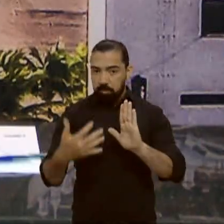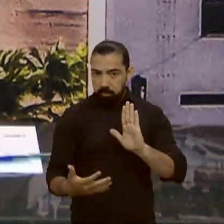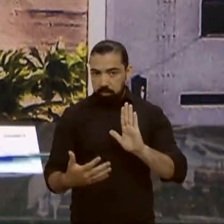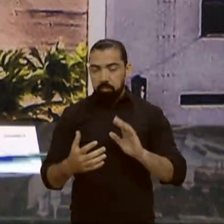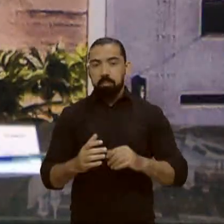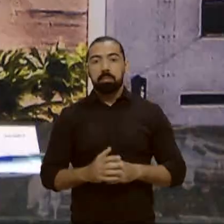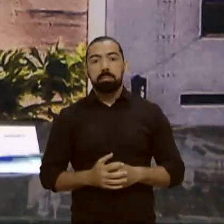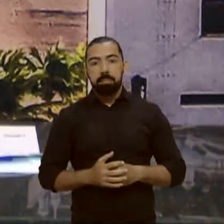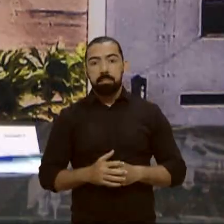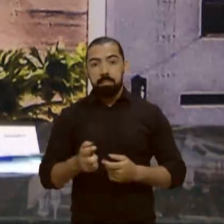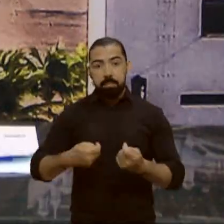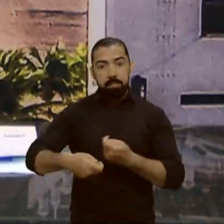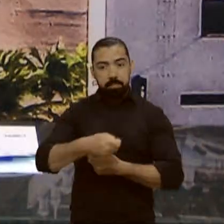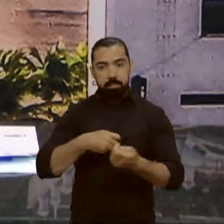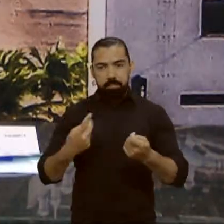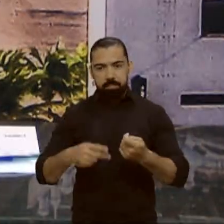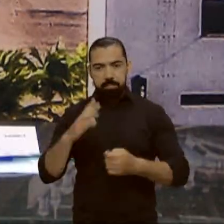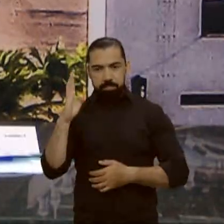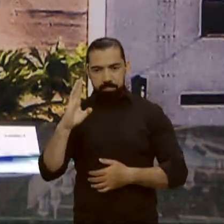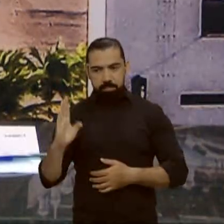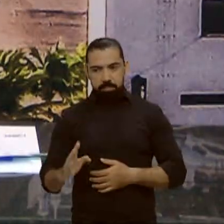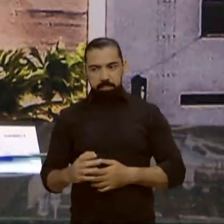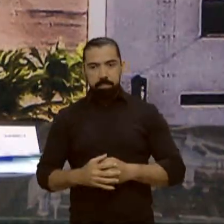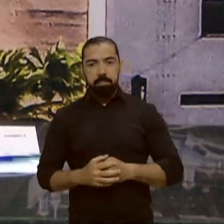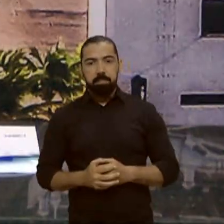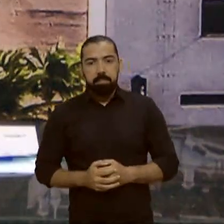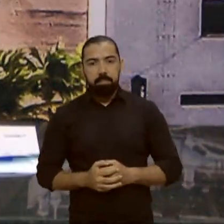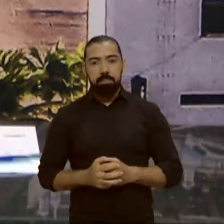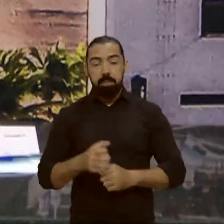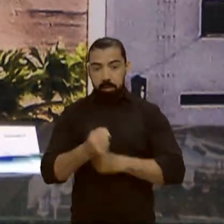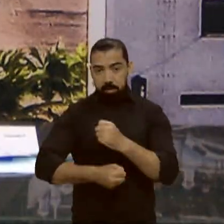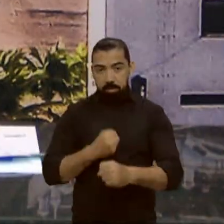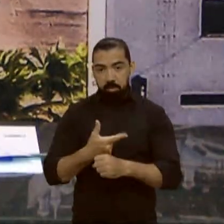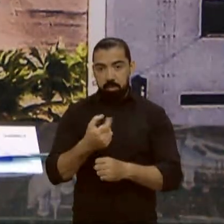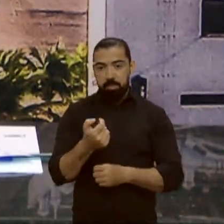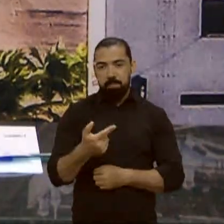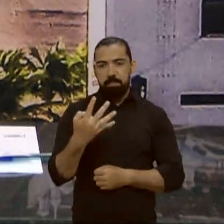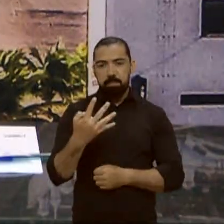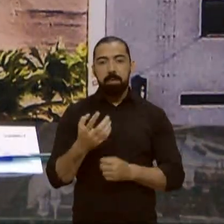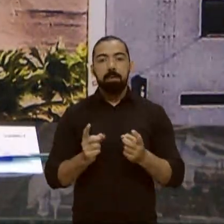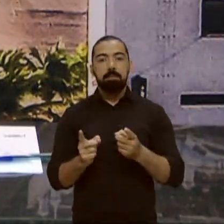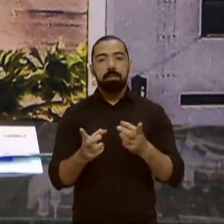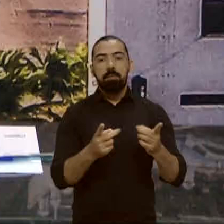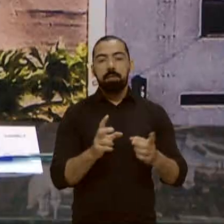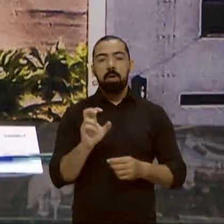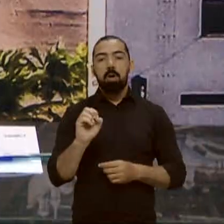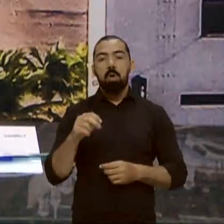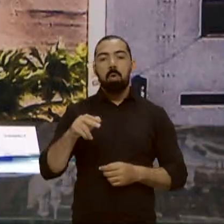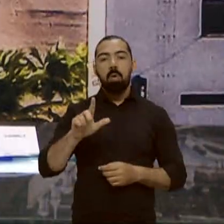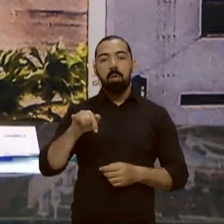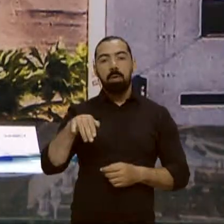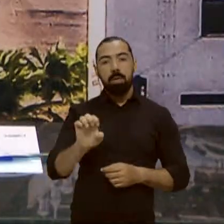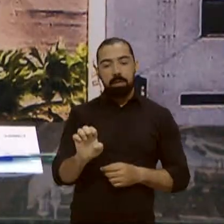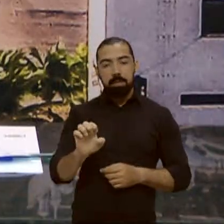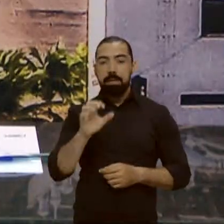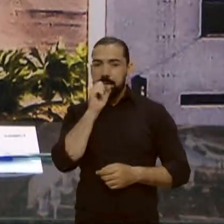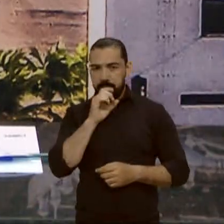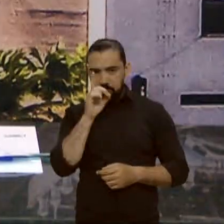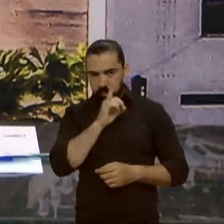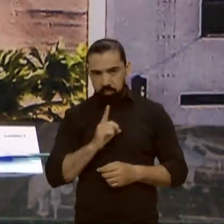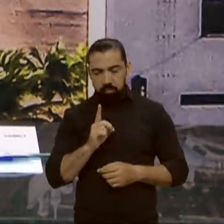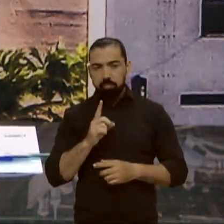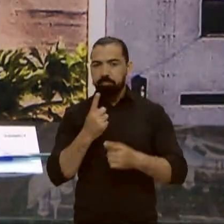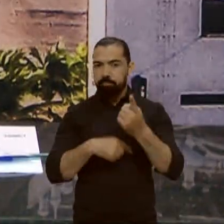magnitude desse mercado no Brasil. Em 2024, as vendas online durante o fim de semana da Black Friday